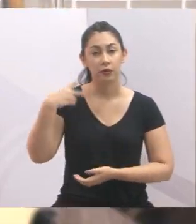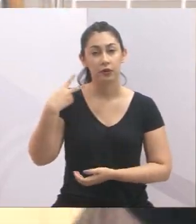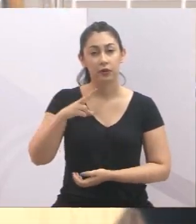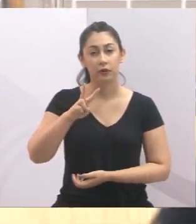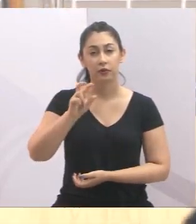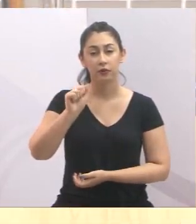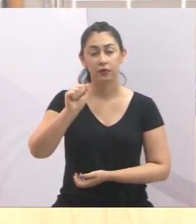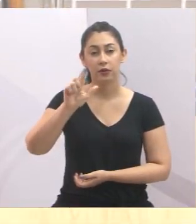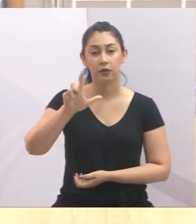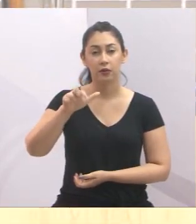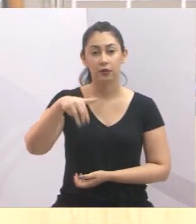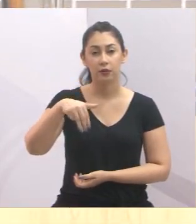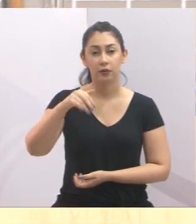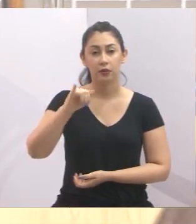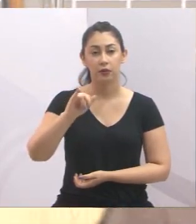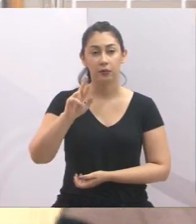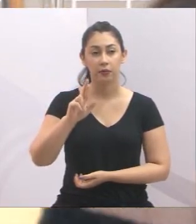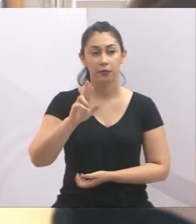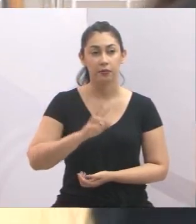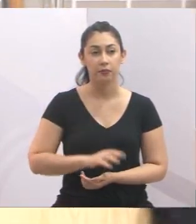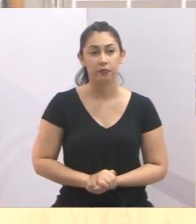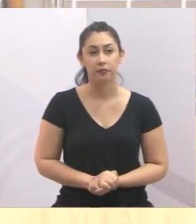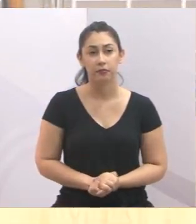Valmir Parque Meia Lua.